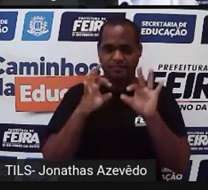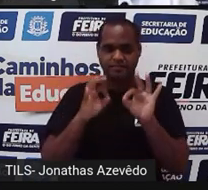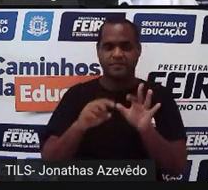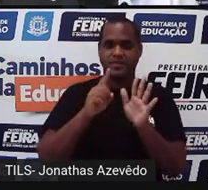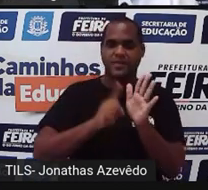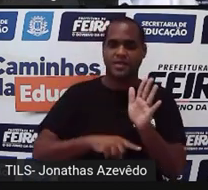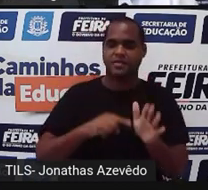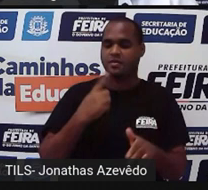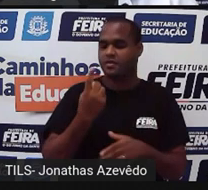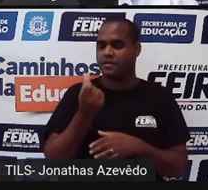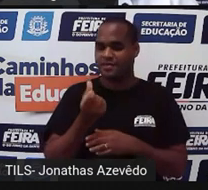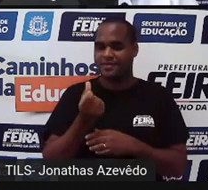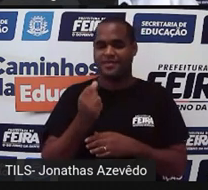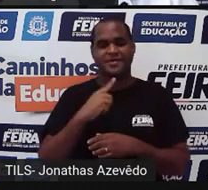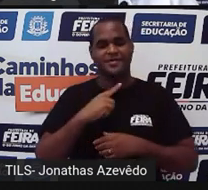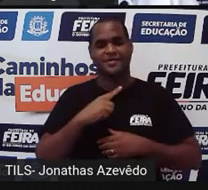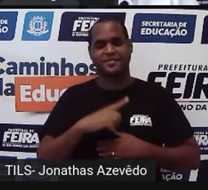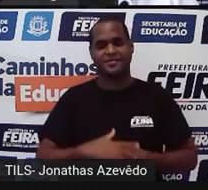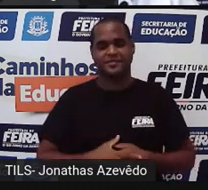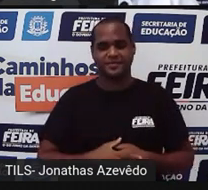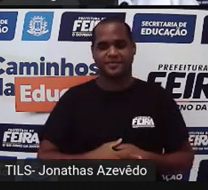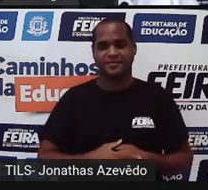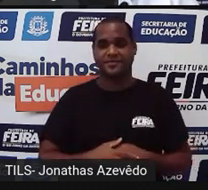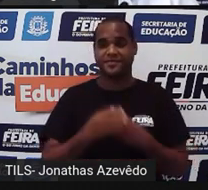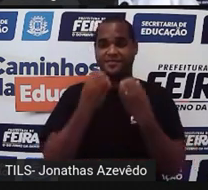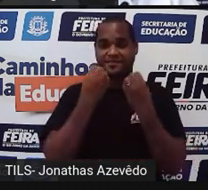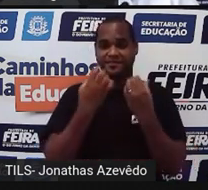menos 16. Bom,